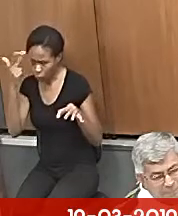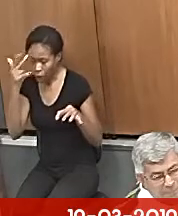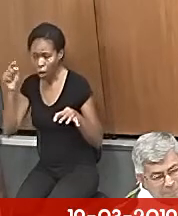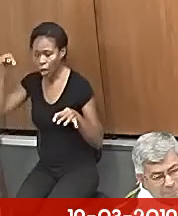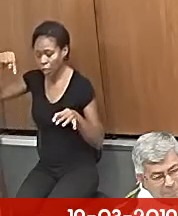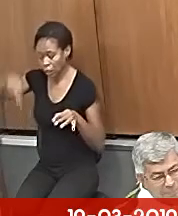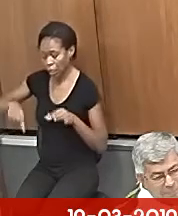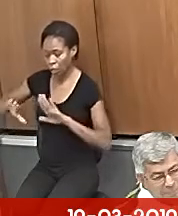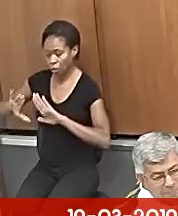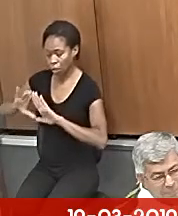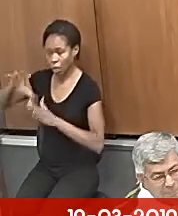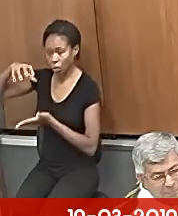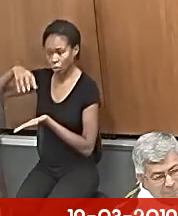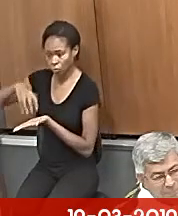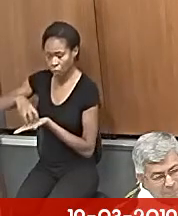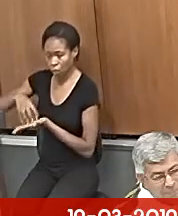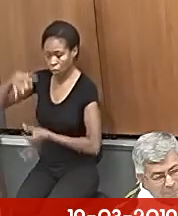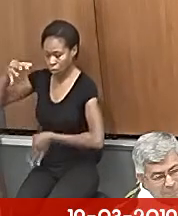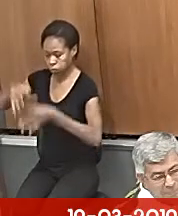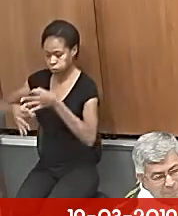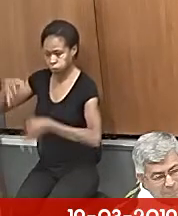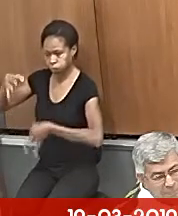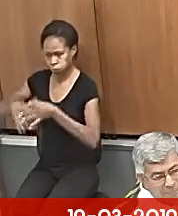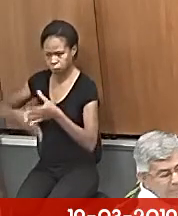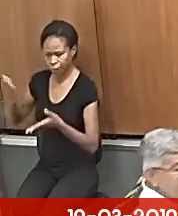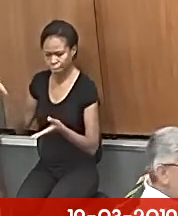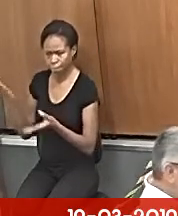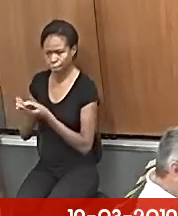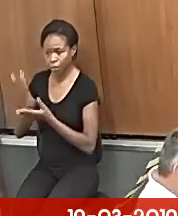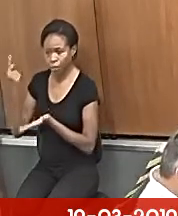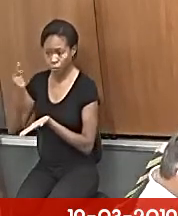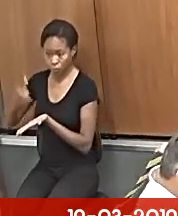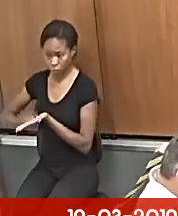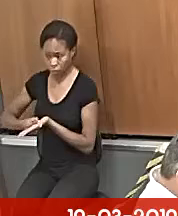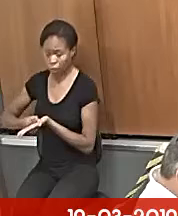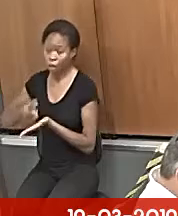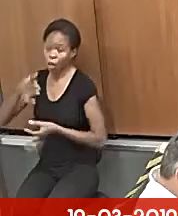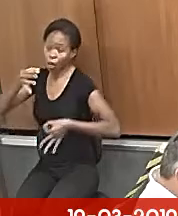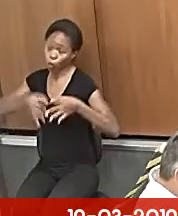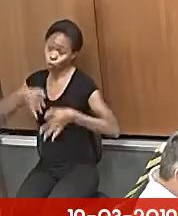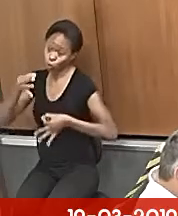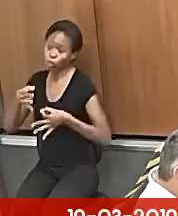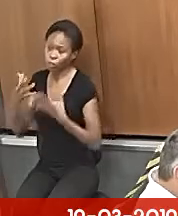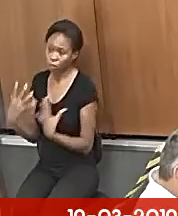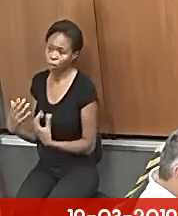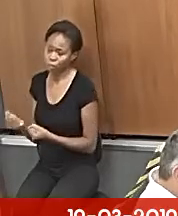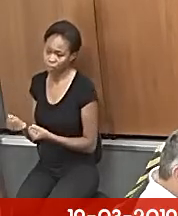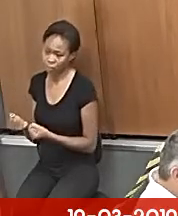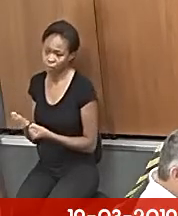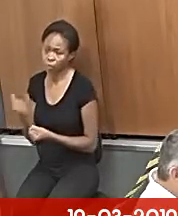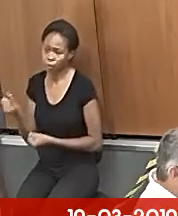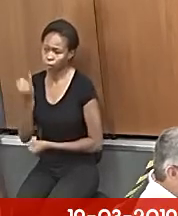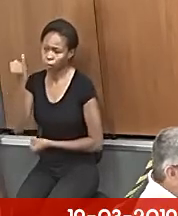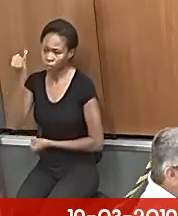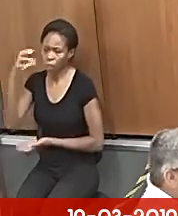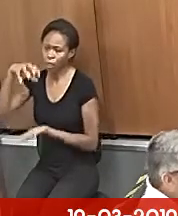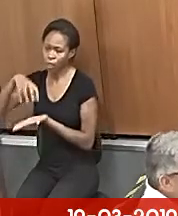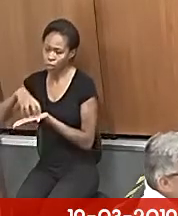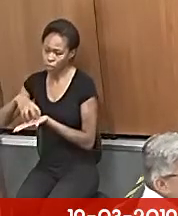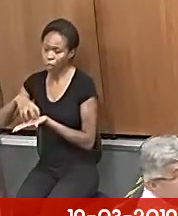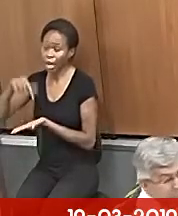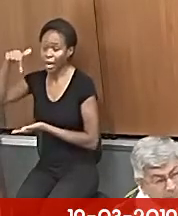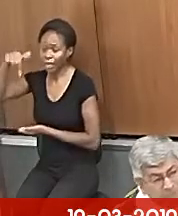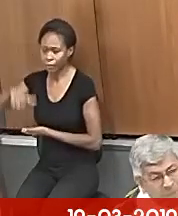juiz que vai homologar esse acordo então é de estrela importância a implantação das redes sejus na assembléia e tudo